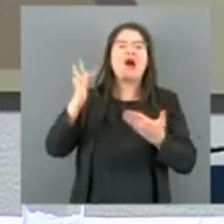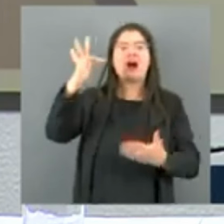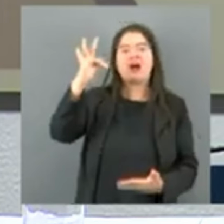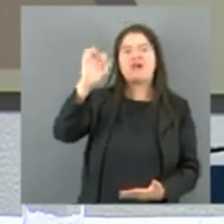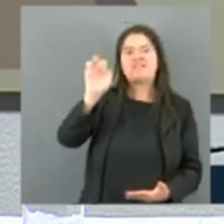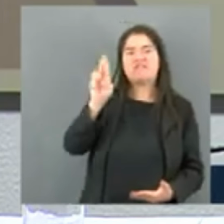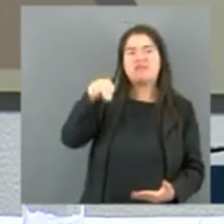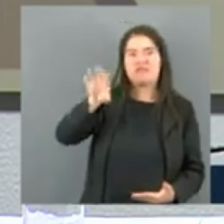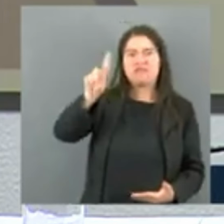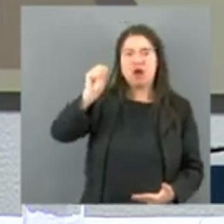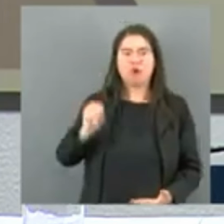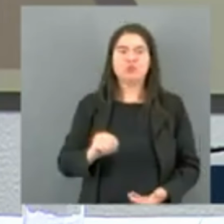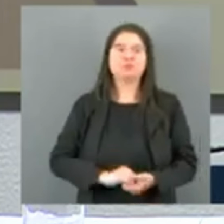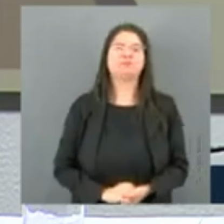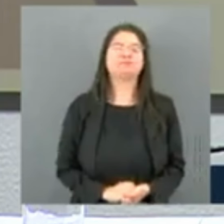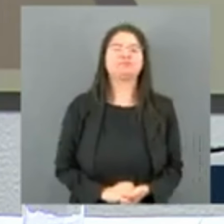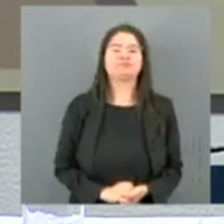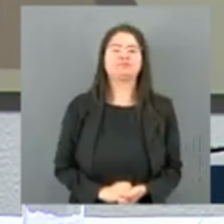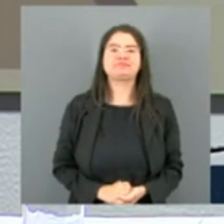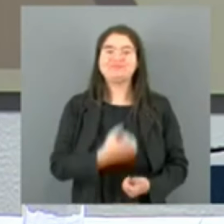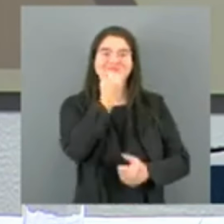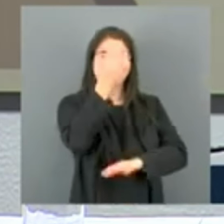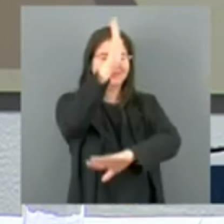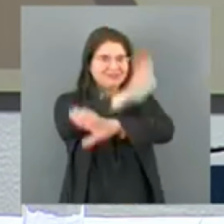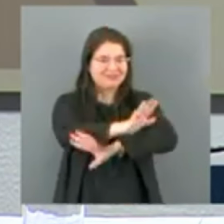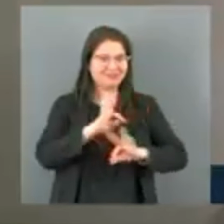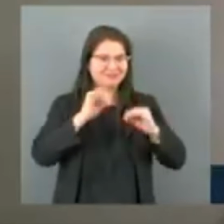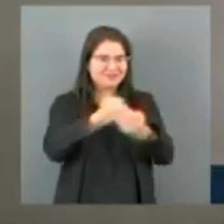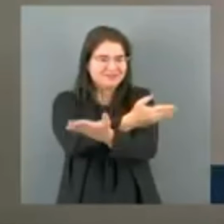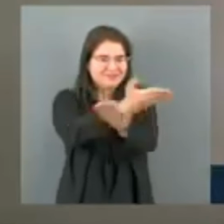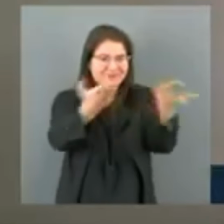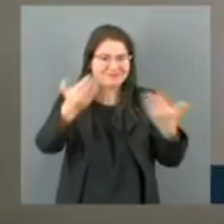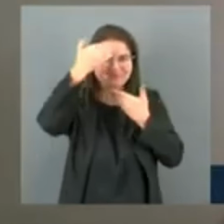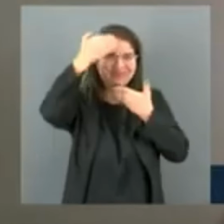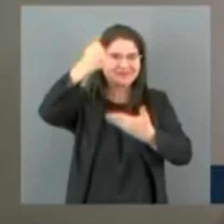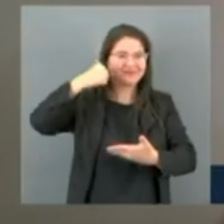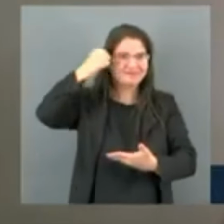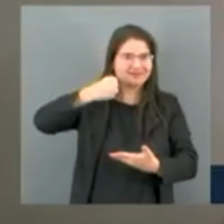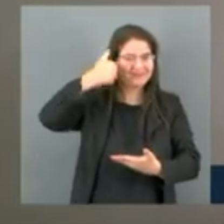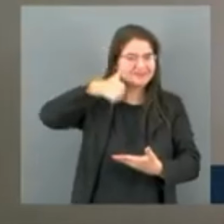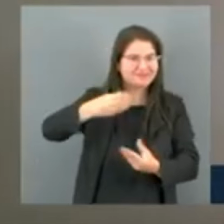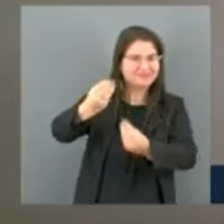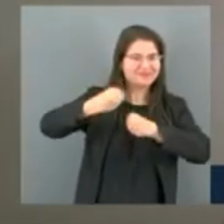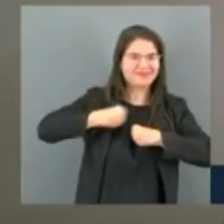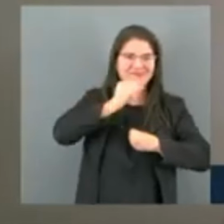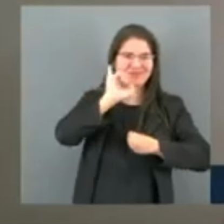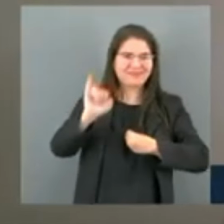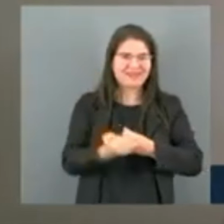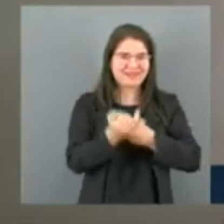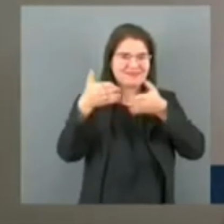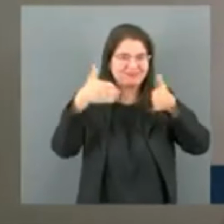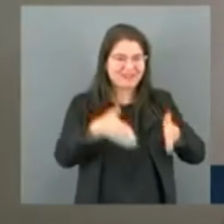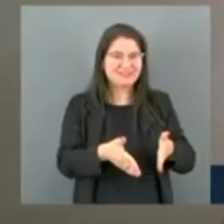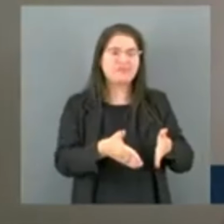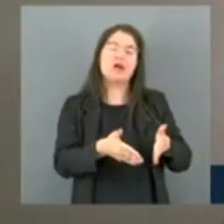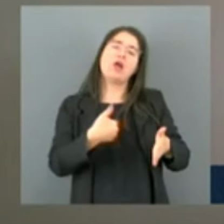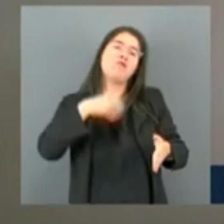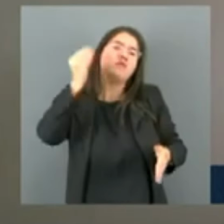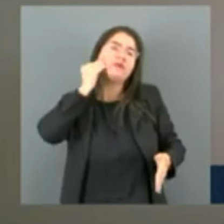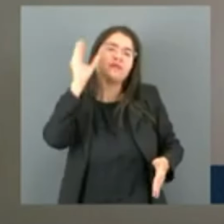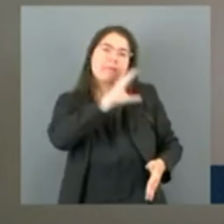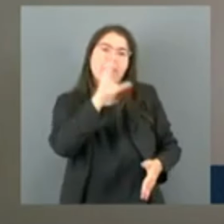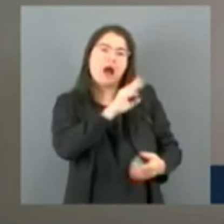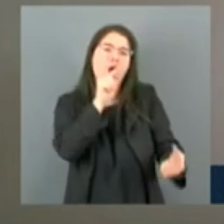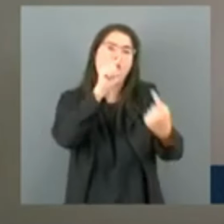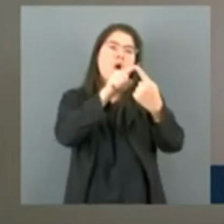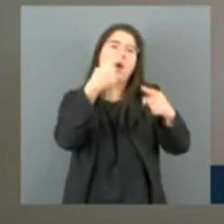favor. Boa tarde a todos. Obrigado, senadora, pela possibilidade de participar aqui. Tentarei ser breve e objetivo